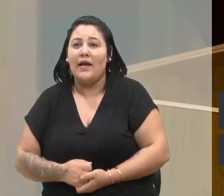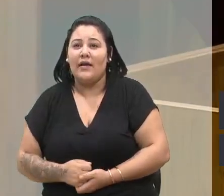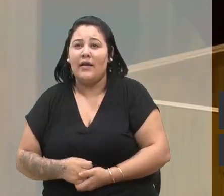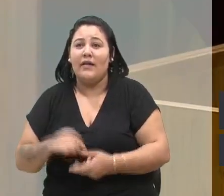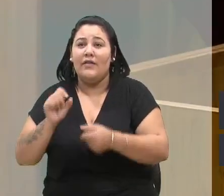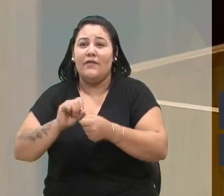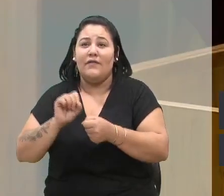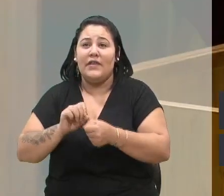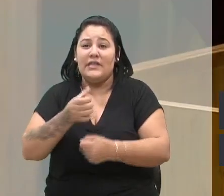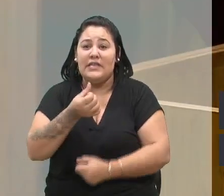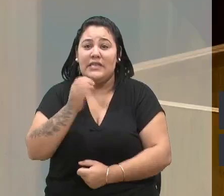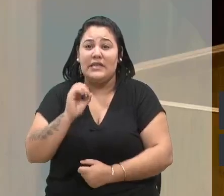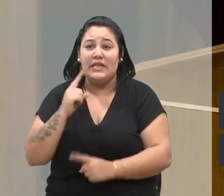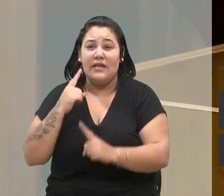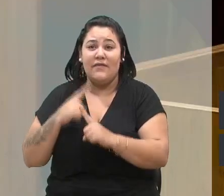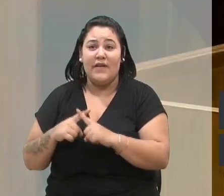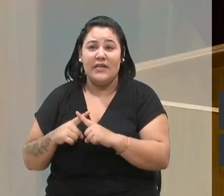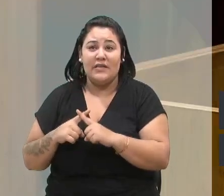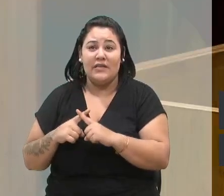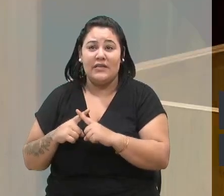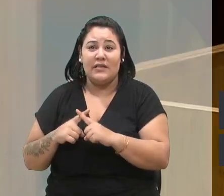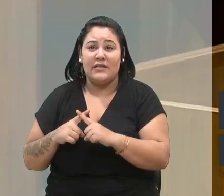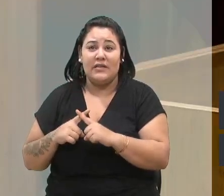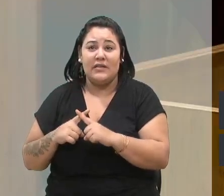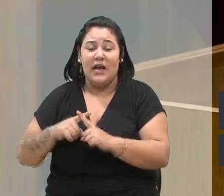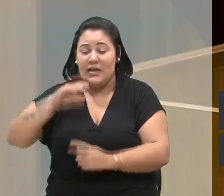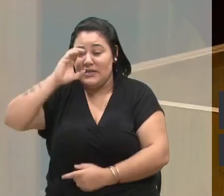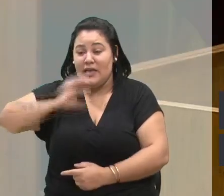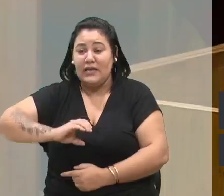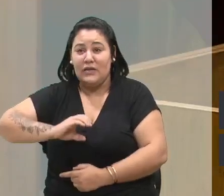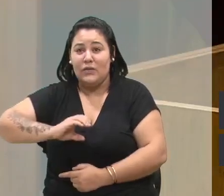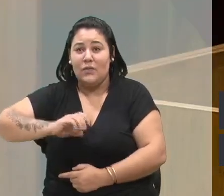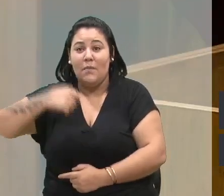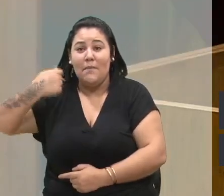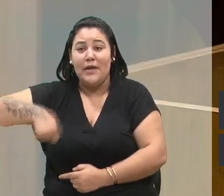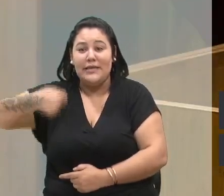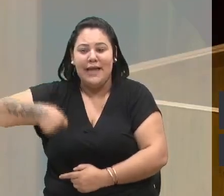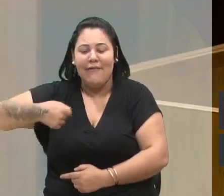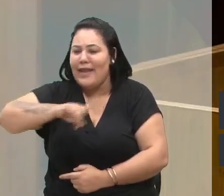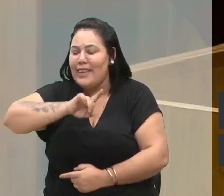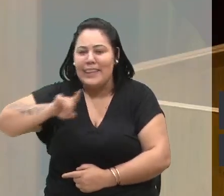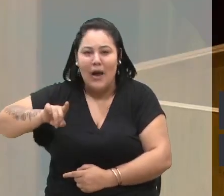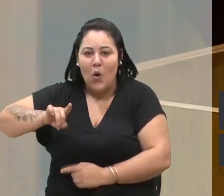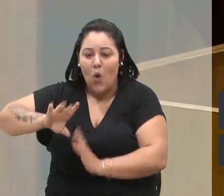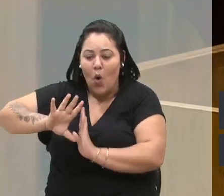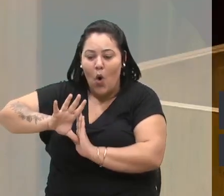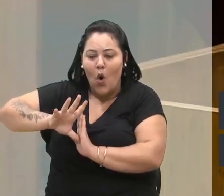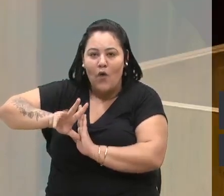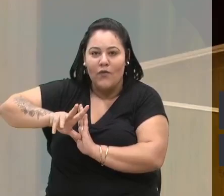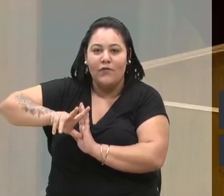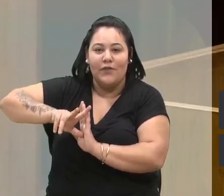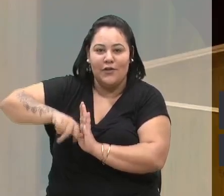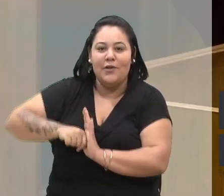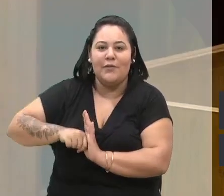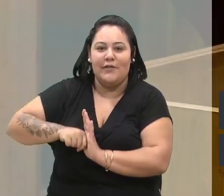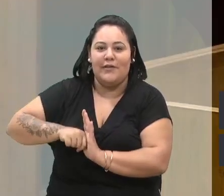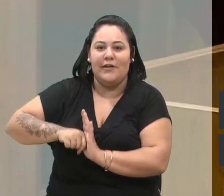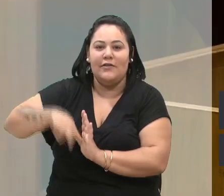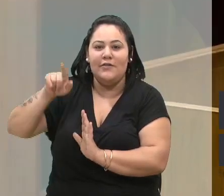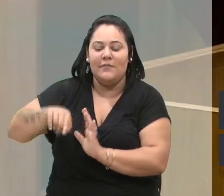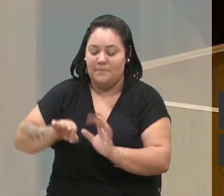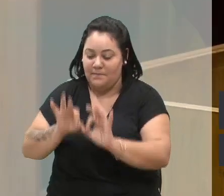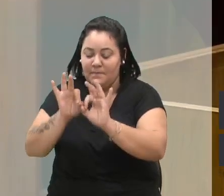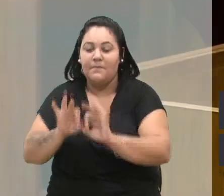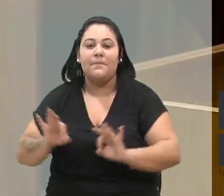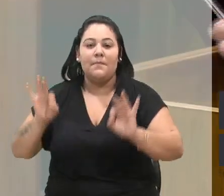60 vezes para ele. Um cidadão que precisava. Ele não fraudou, ele não roubou, ele simplesmente estava